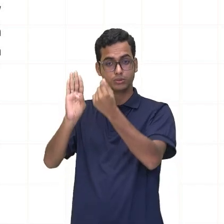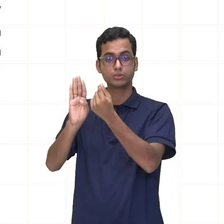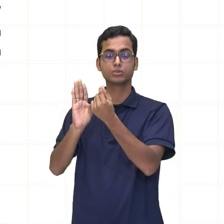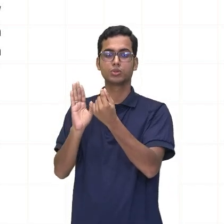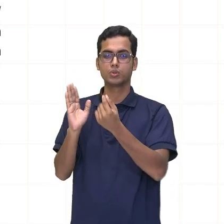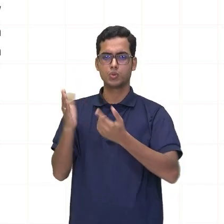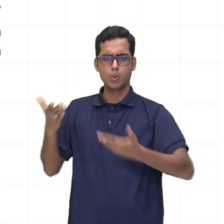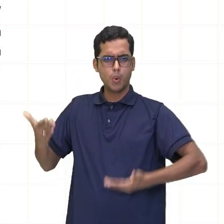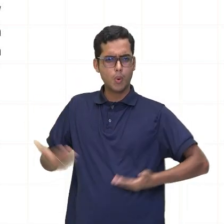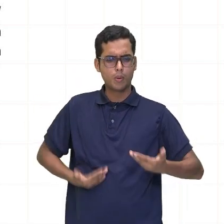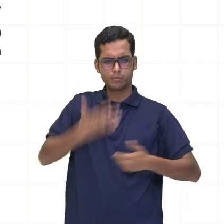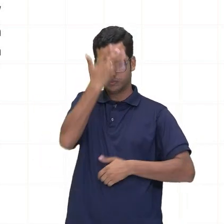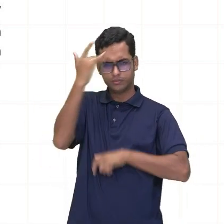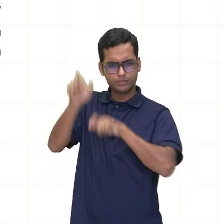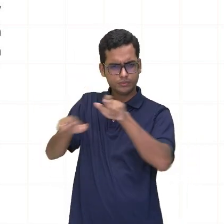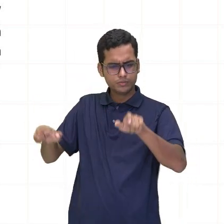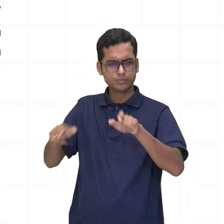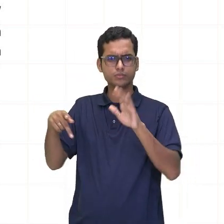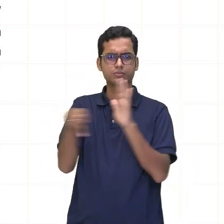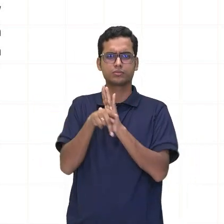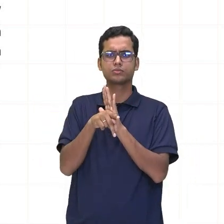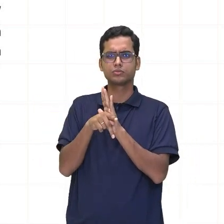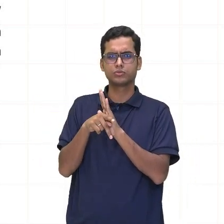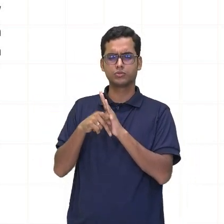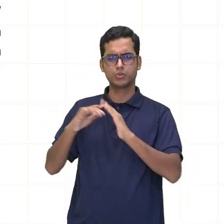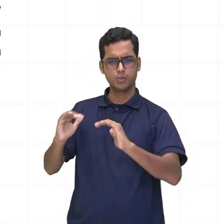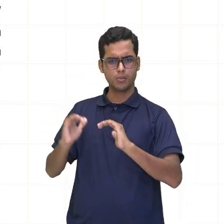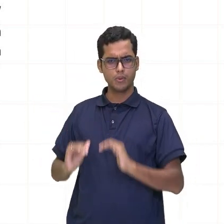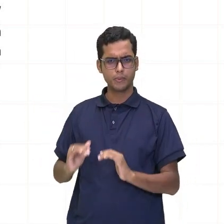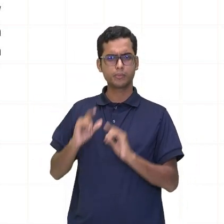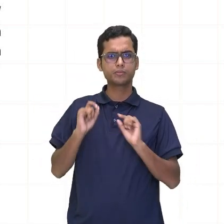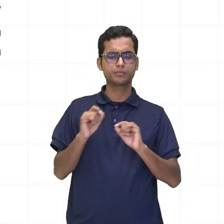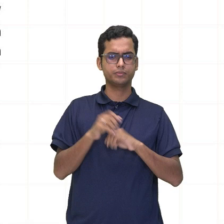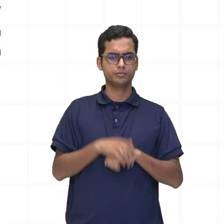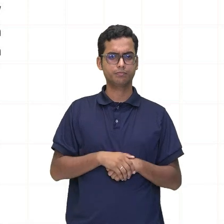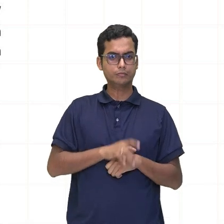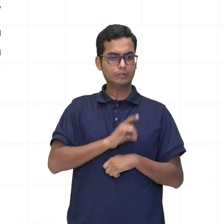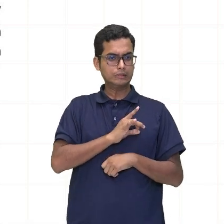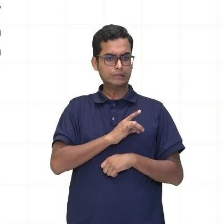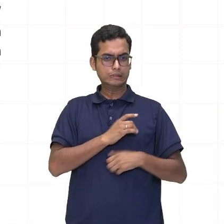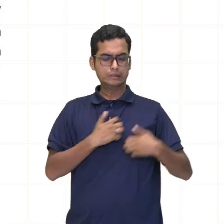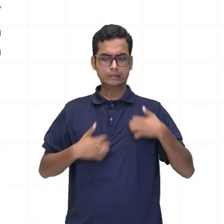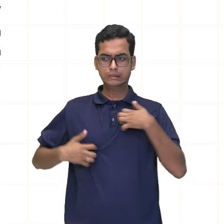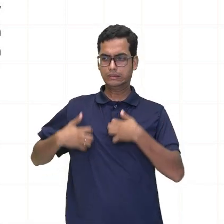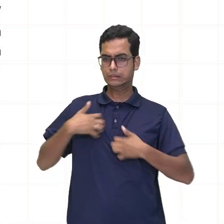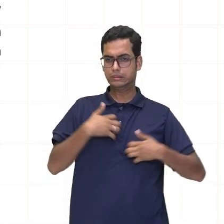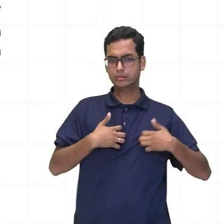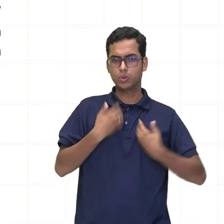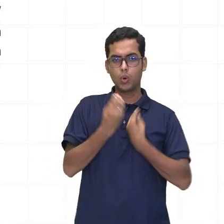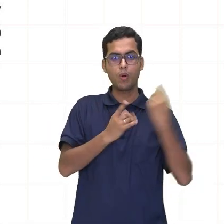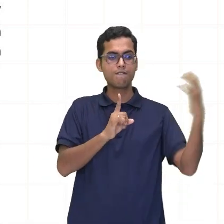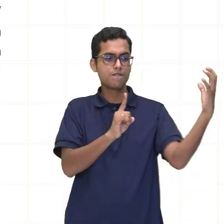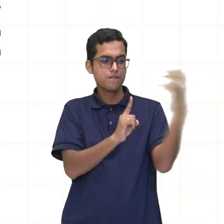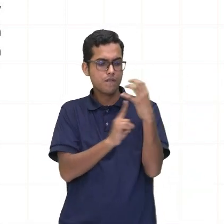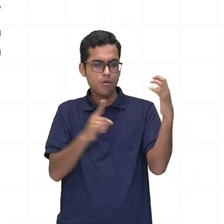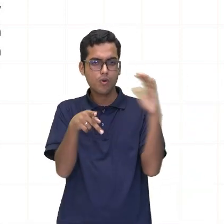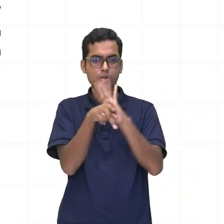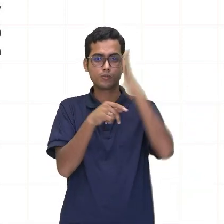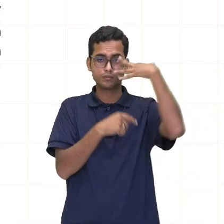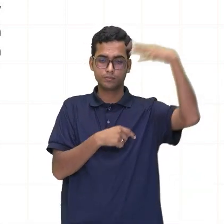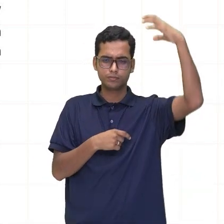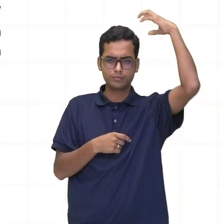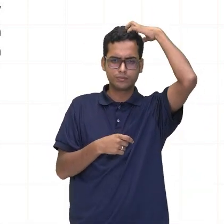nobreza e os camponeses de status mais baixo, eles temiam a possível intervenção do reino